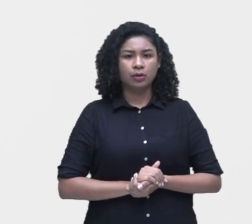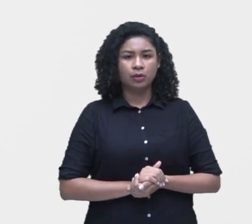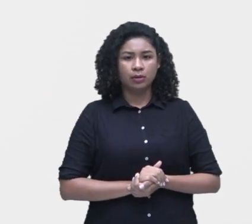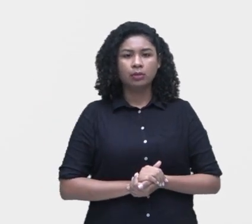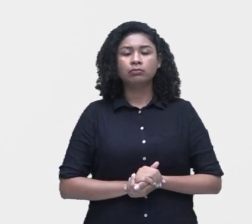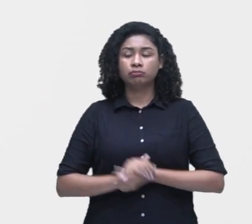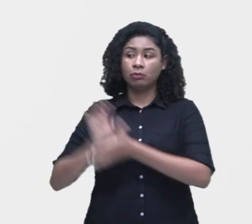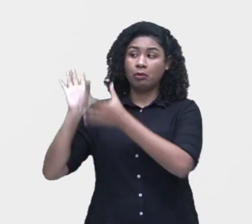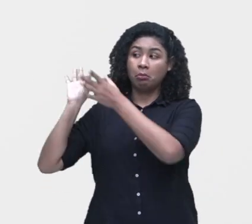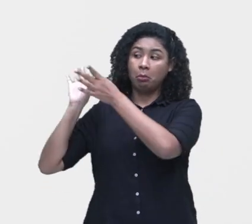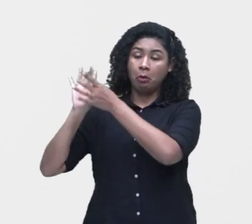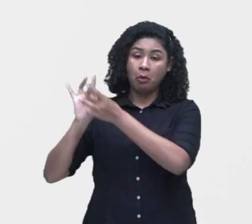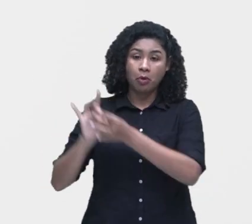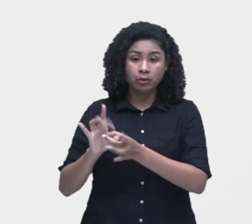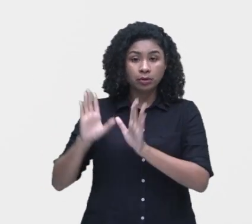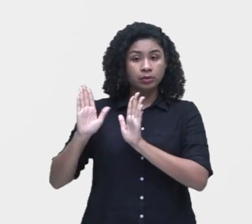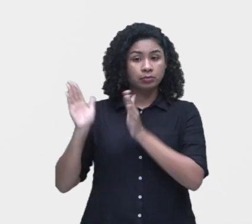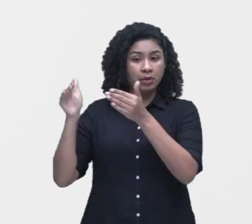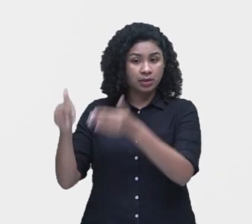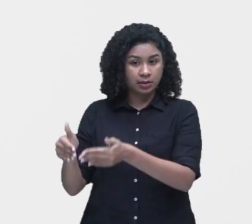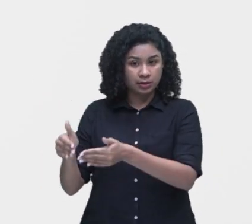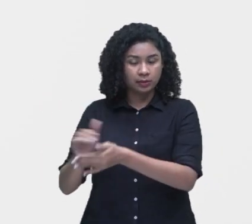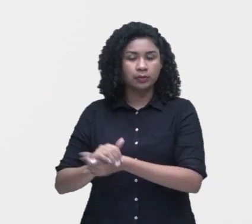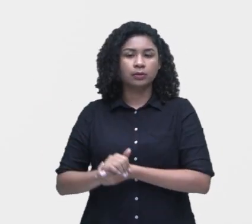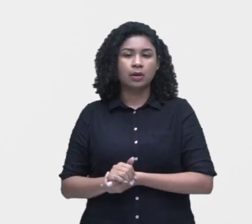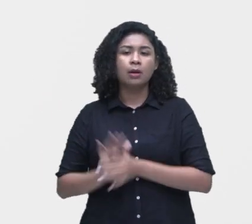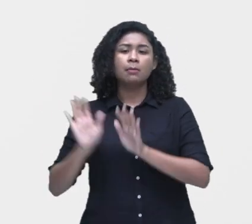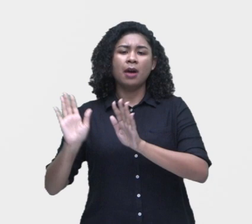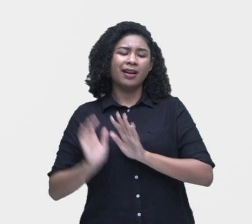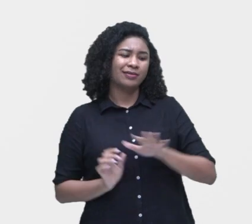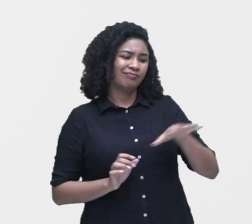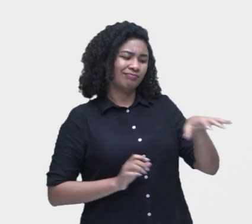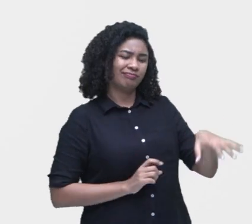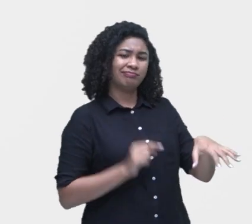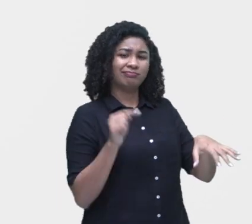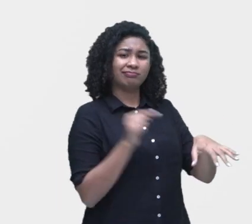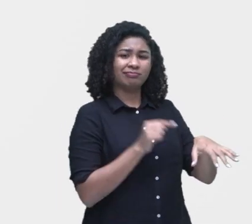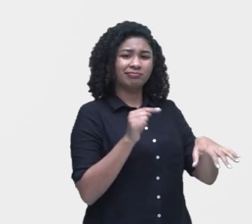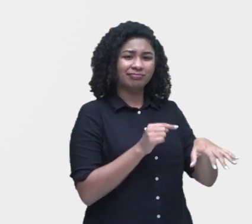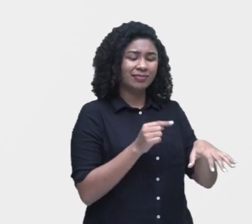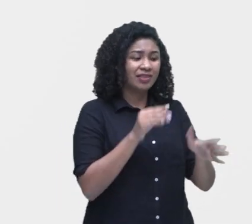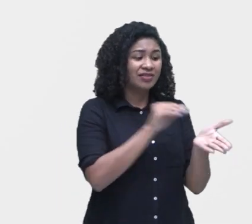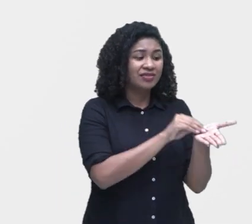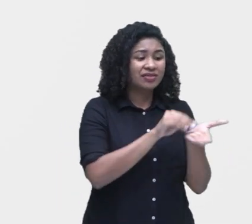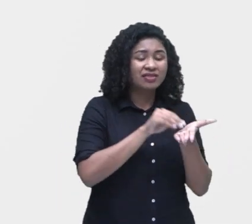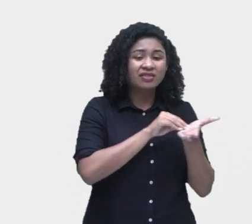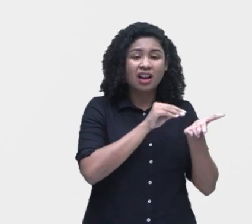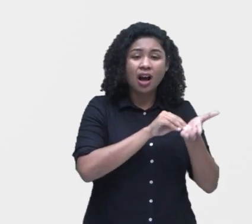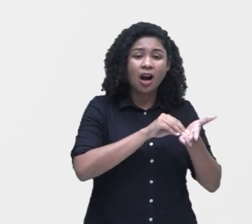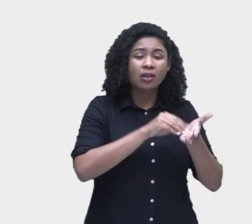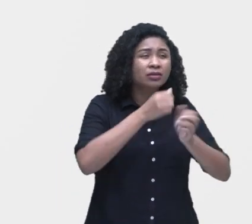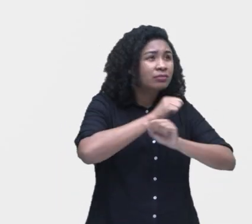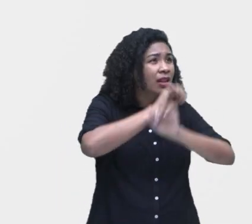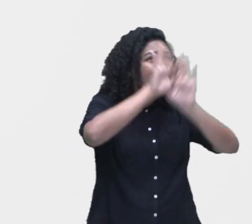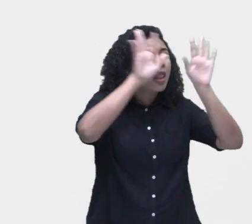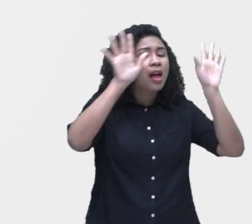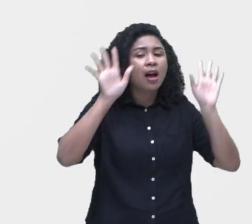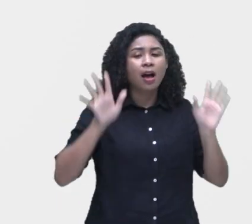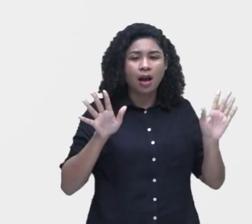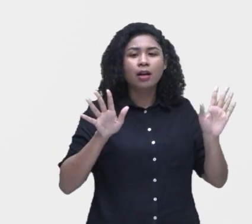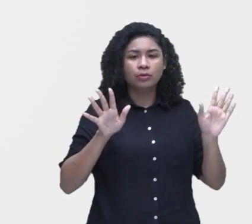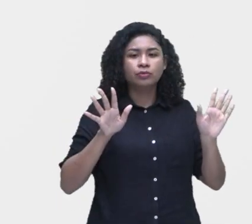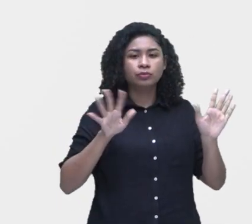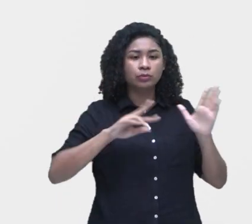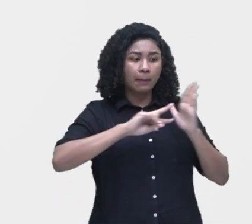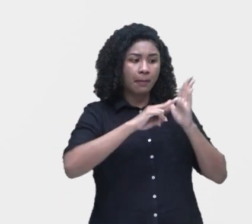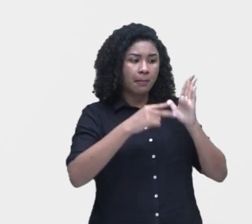determinados contextos. Né? Por outro lado, a ambiguidade resulta na falta de clareza em relação ao